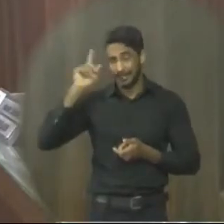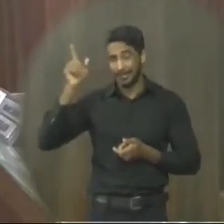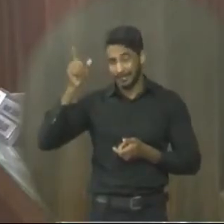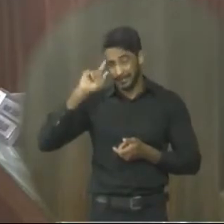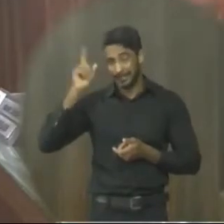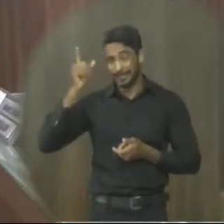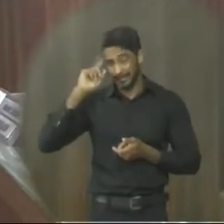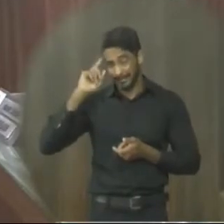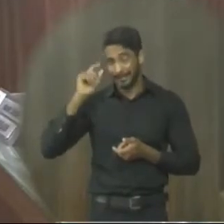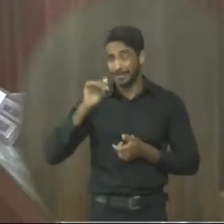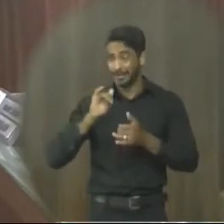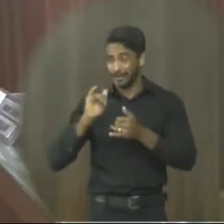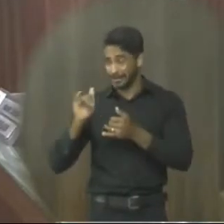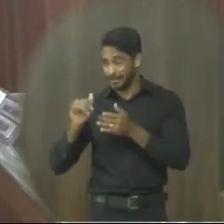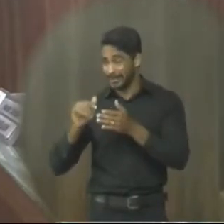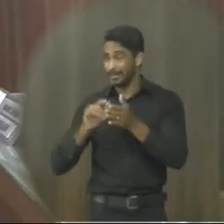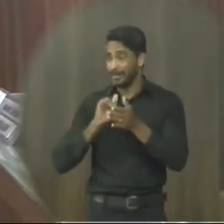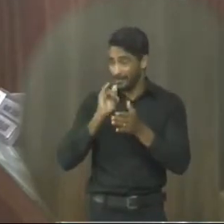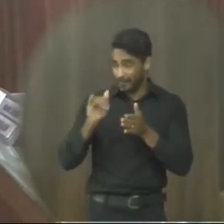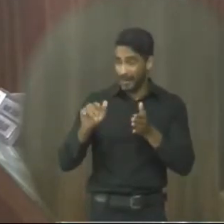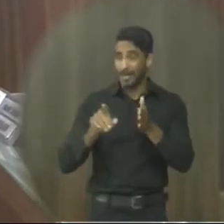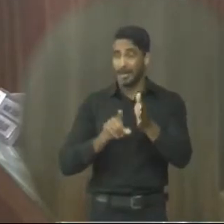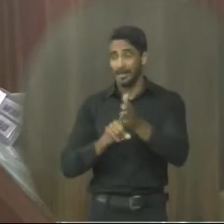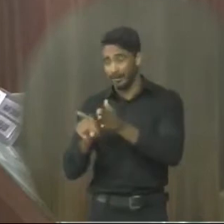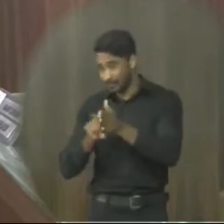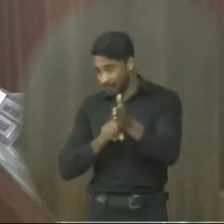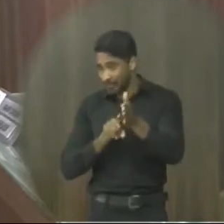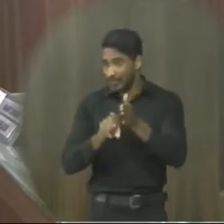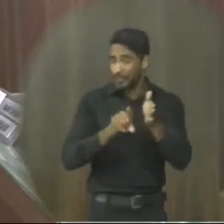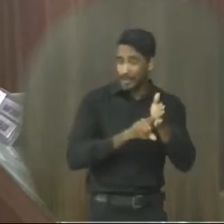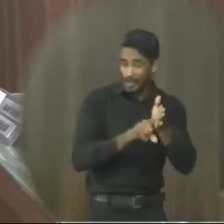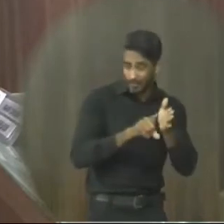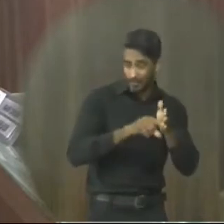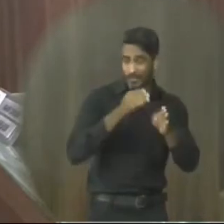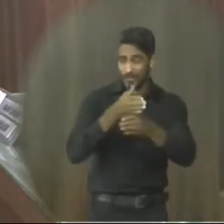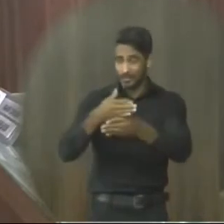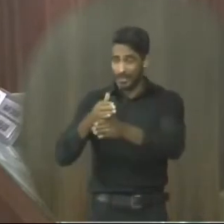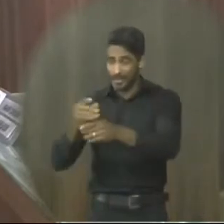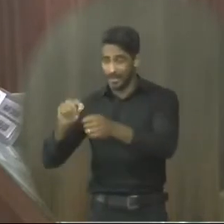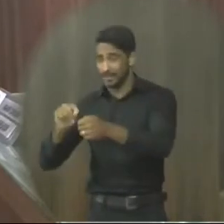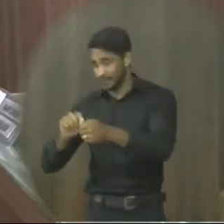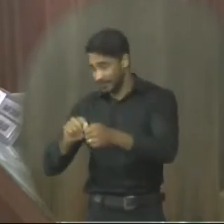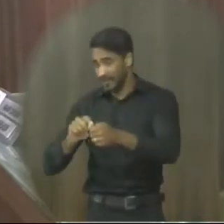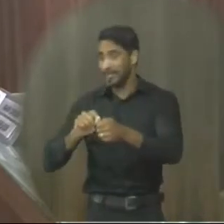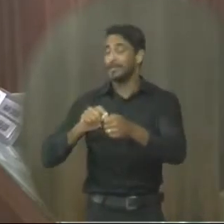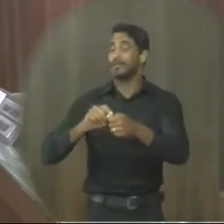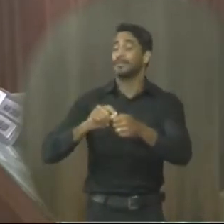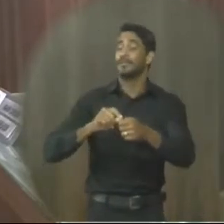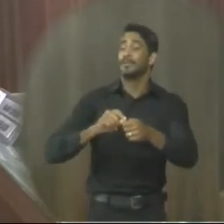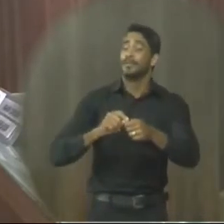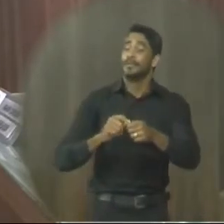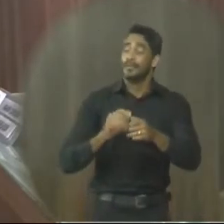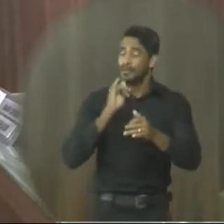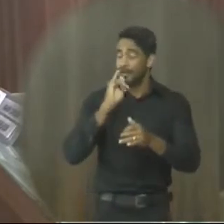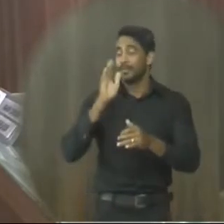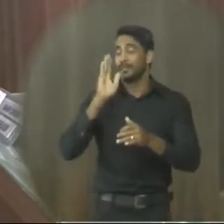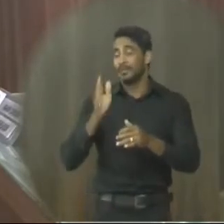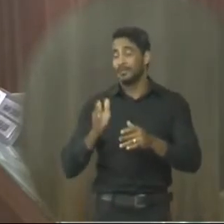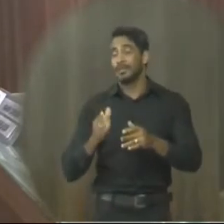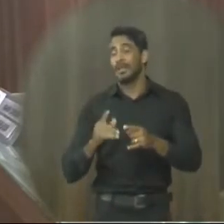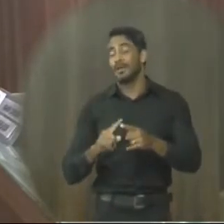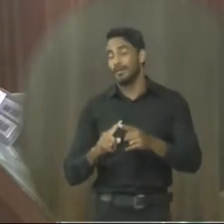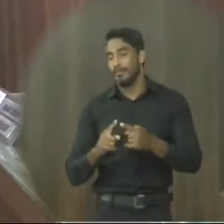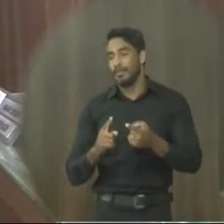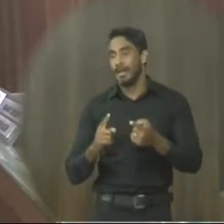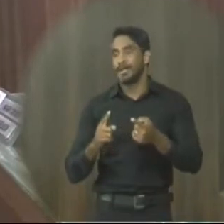tenho dito algumas obras que foram realizadas, que vão ser realizadas ainda, mas fica